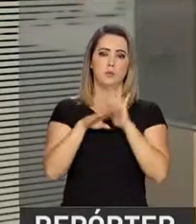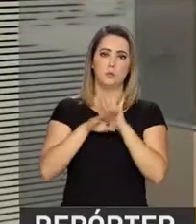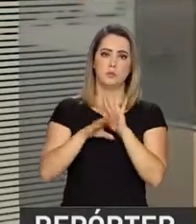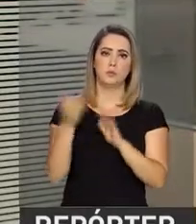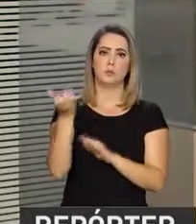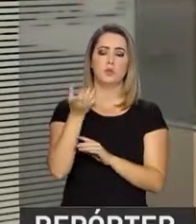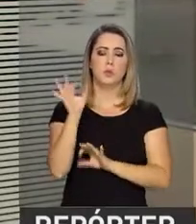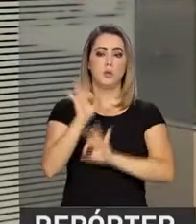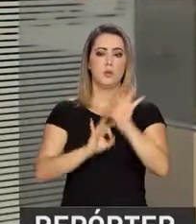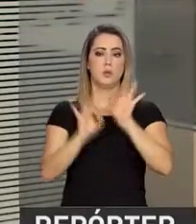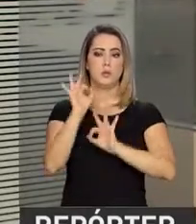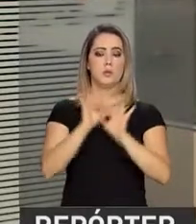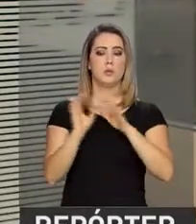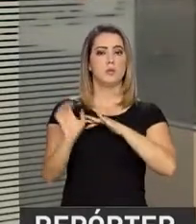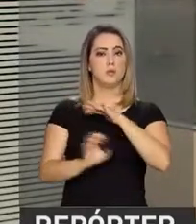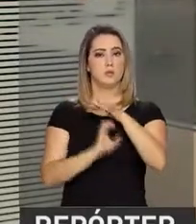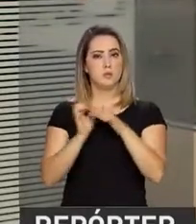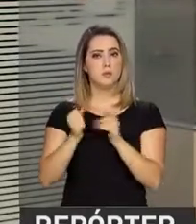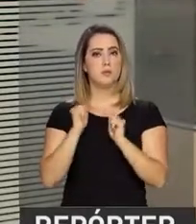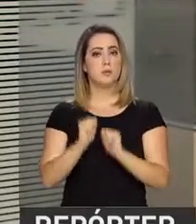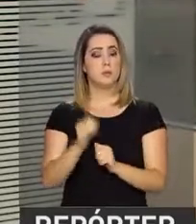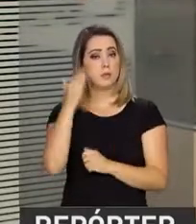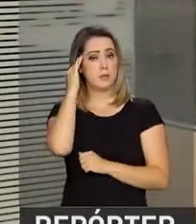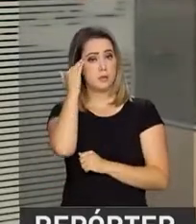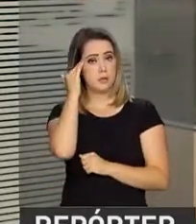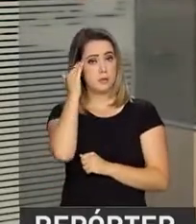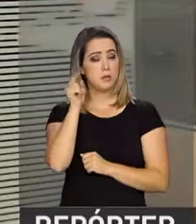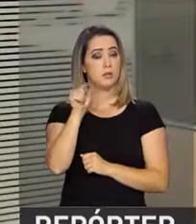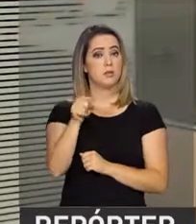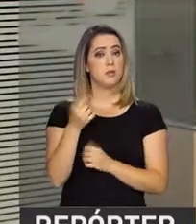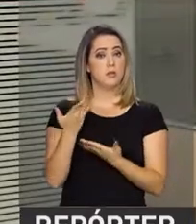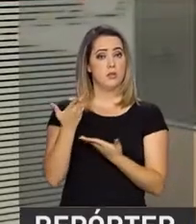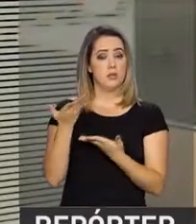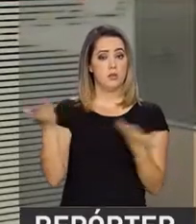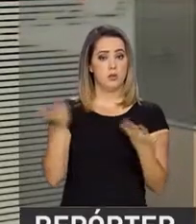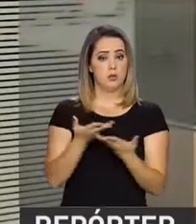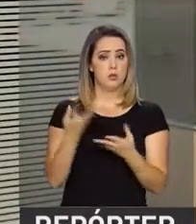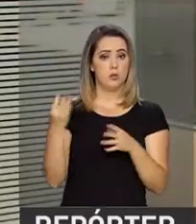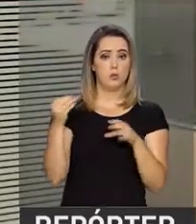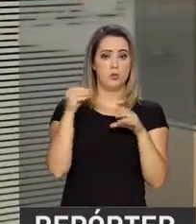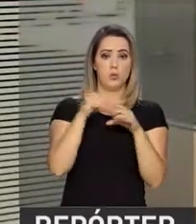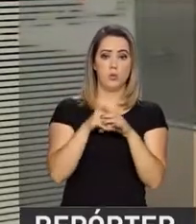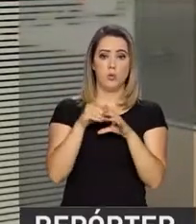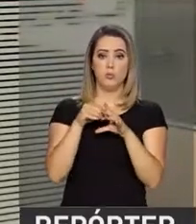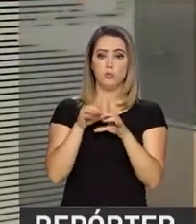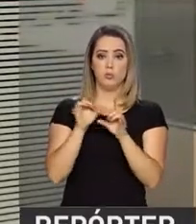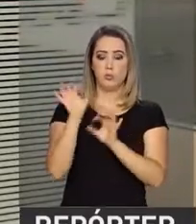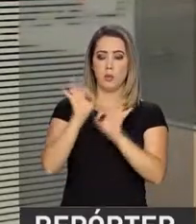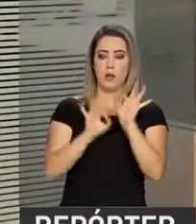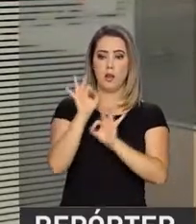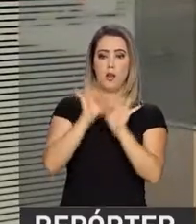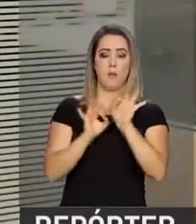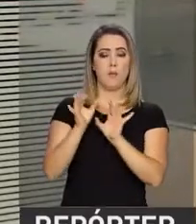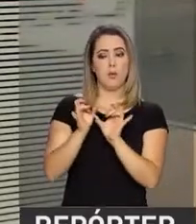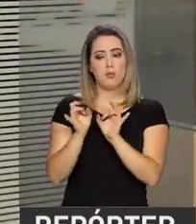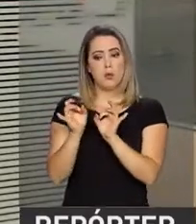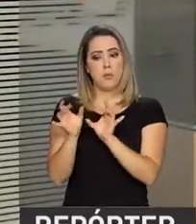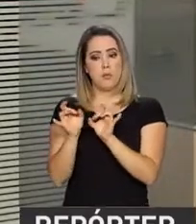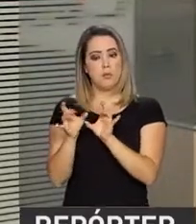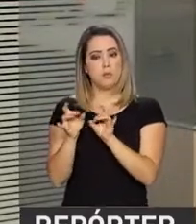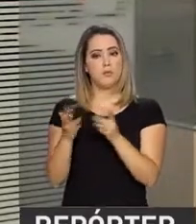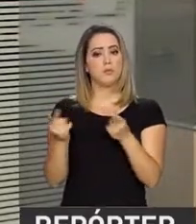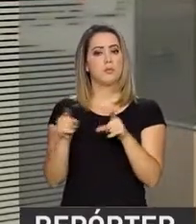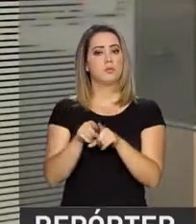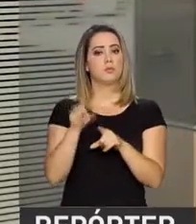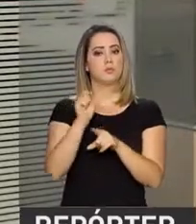exatamente preparar as empresas para que elas compreendam as etapas do processo de internacionalização e tenham um plano de voo